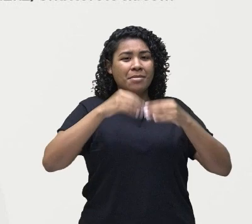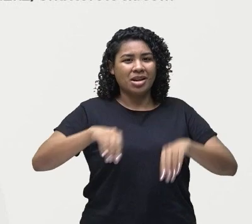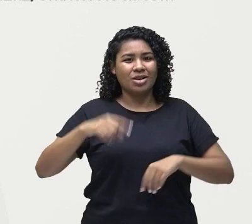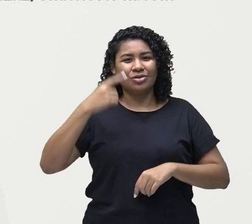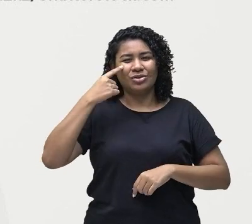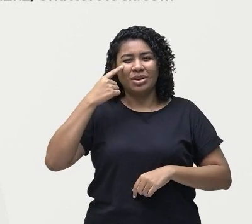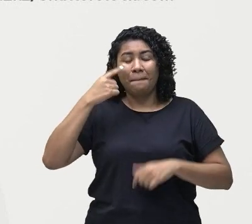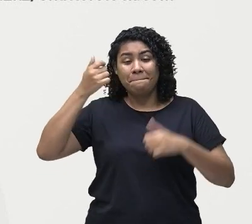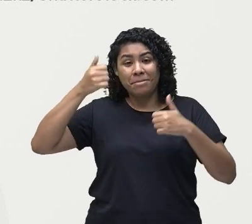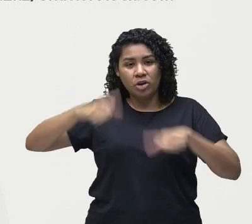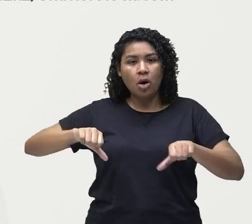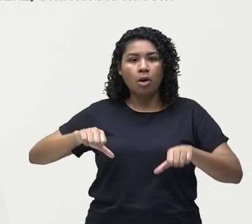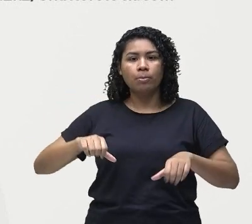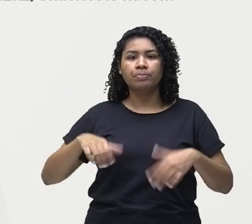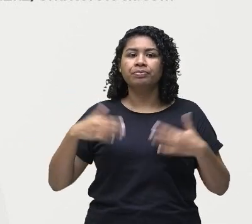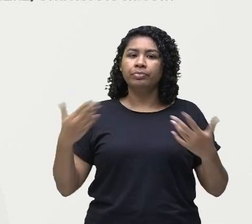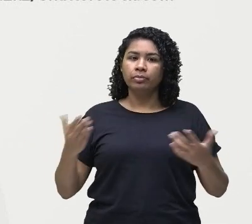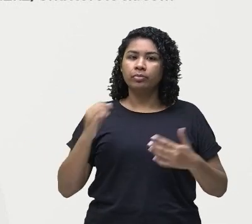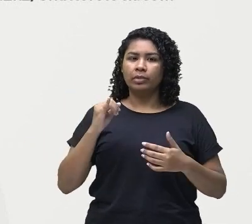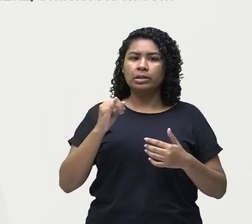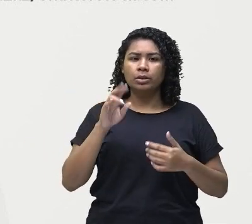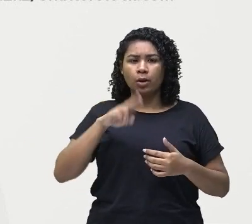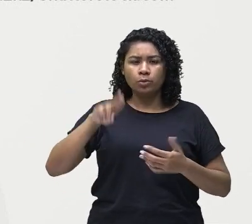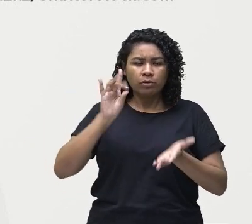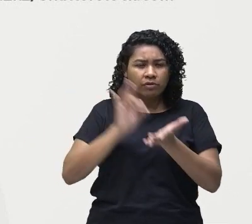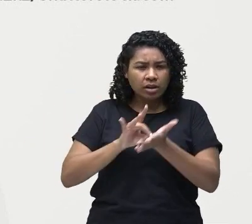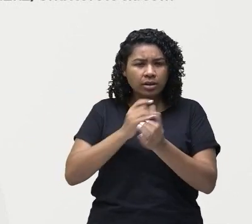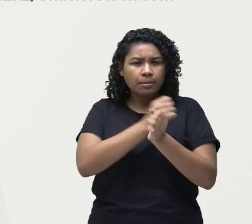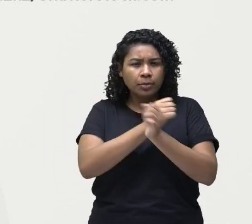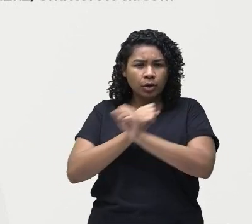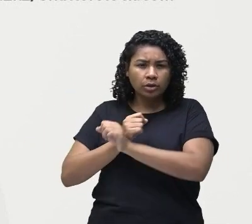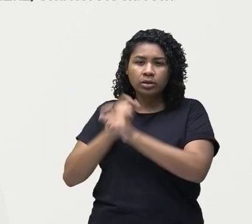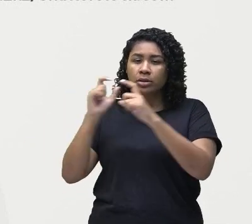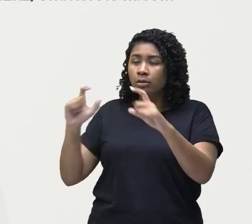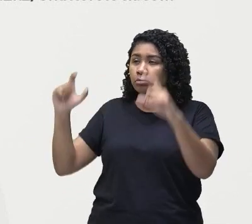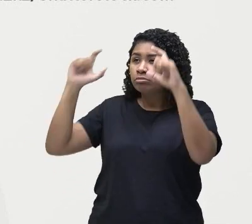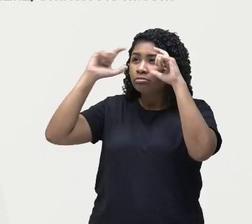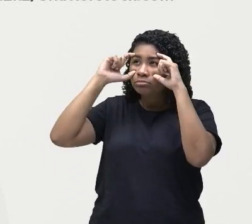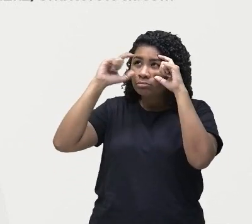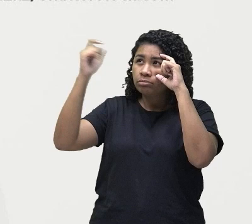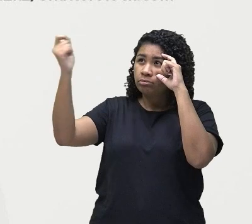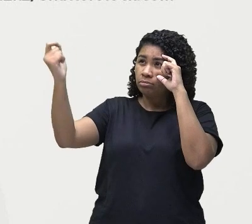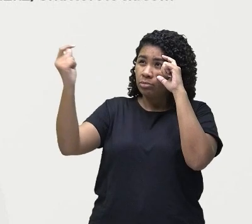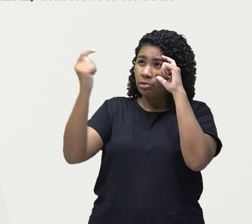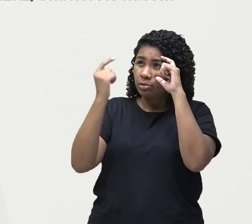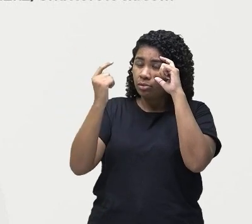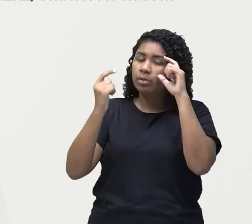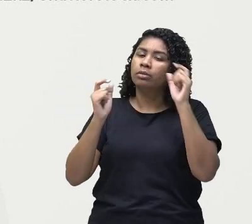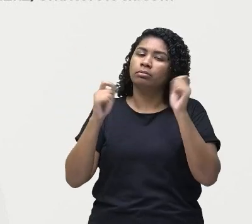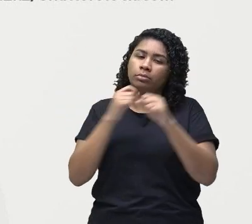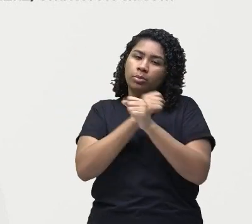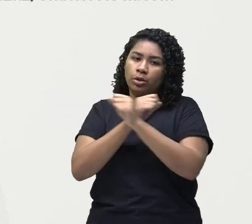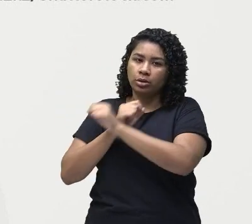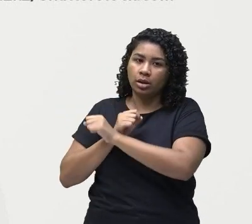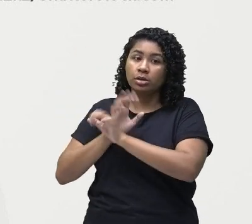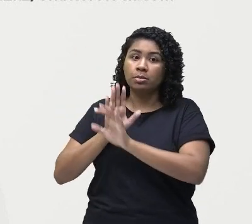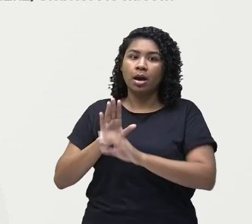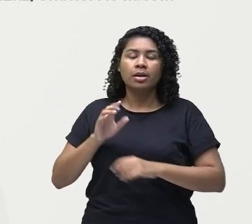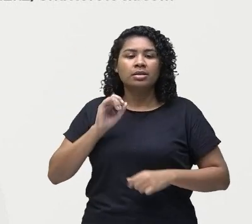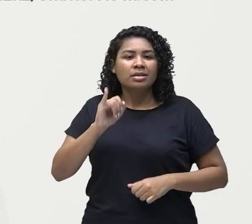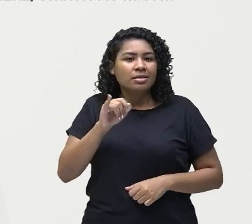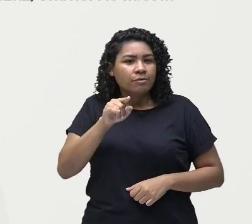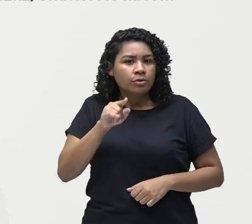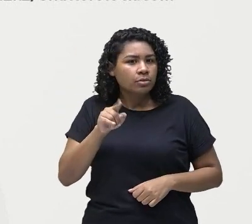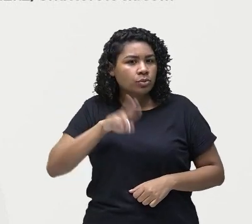a adentrar ao olho e vai danificar o cristalino, que é uma parte do olho essencial